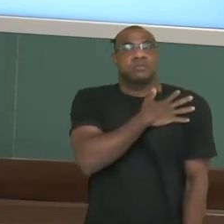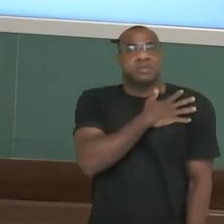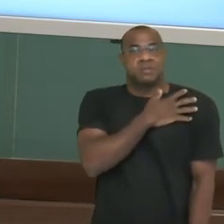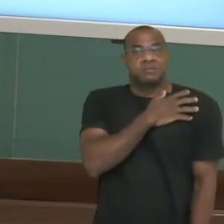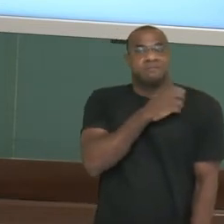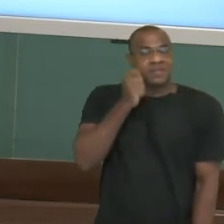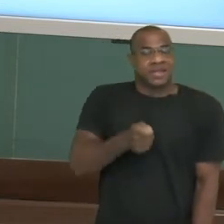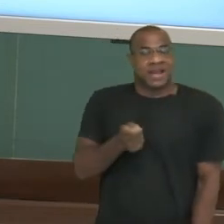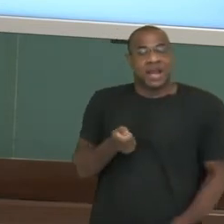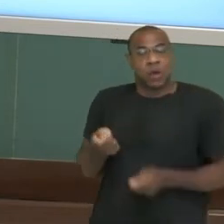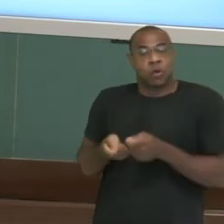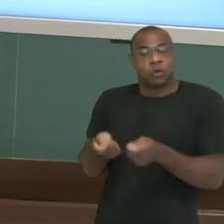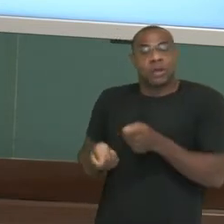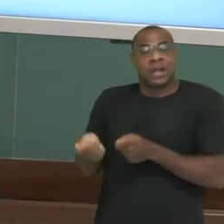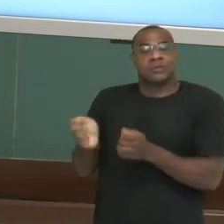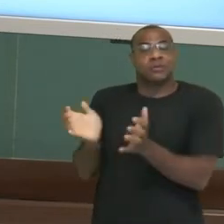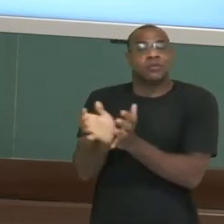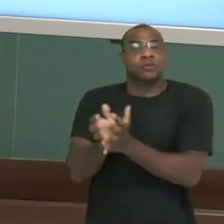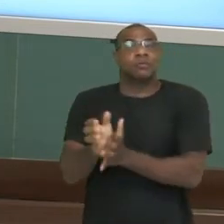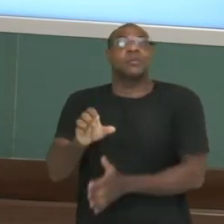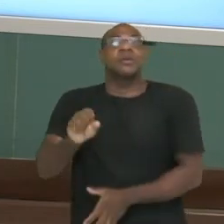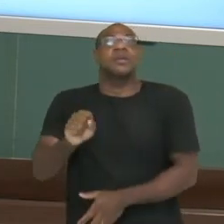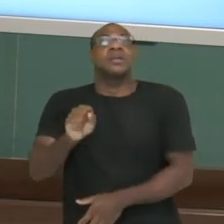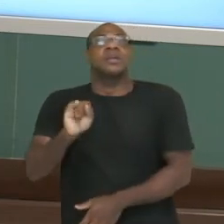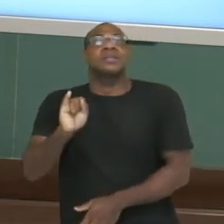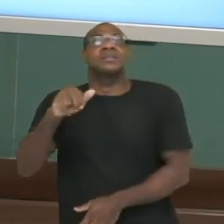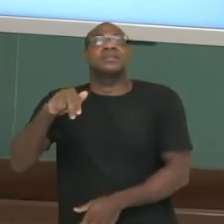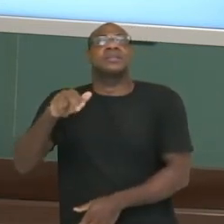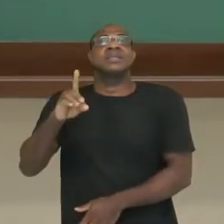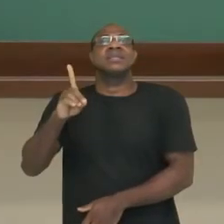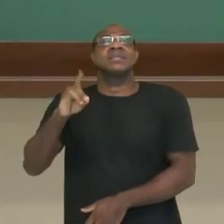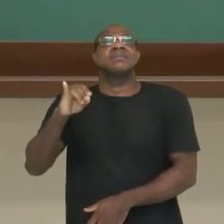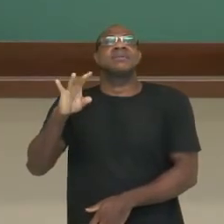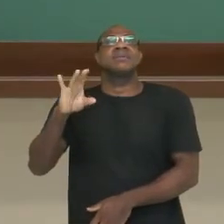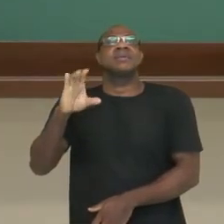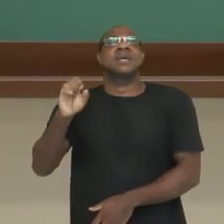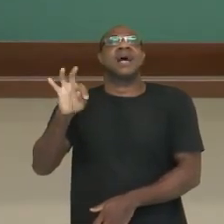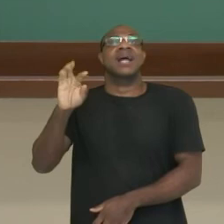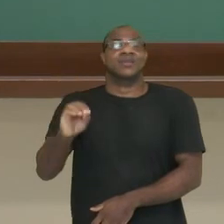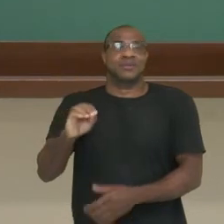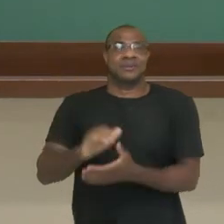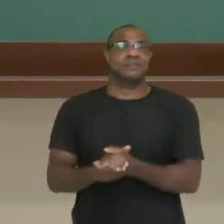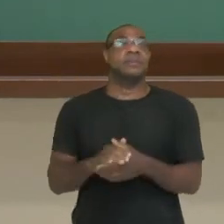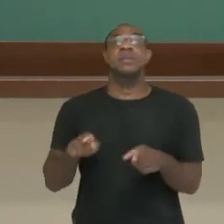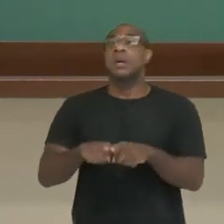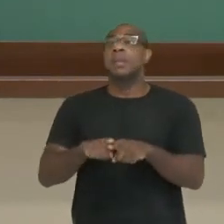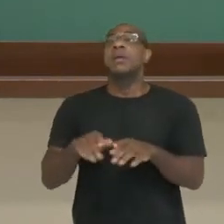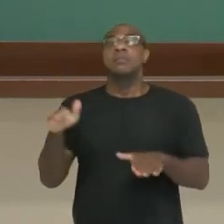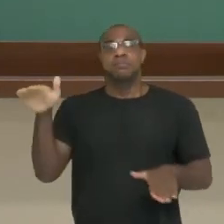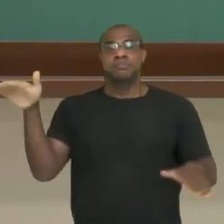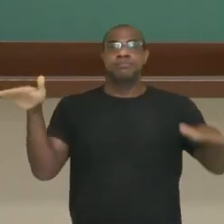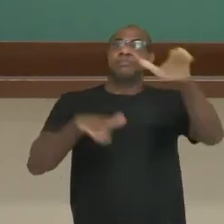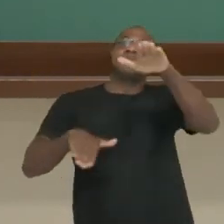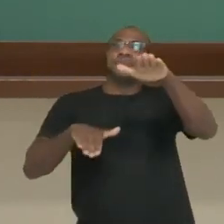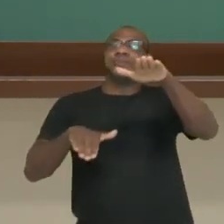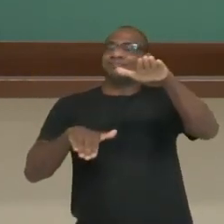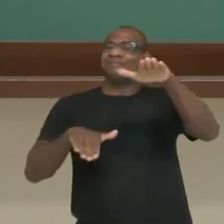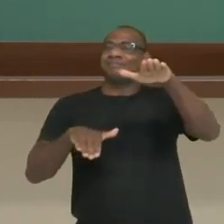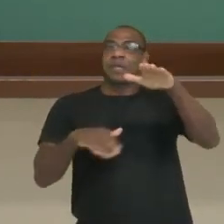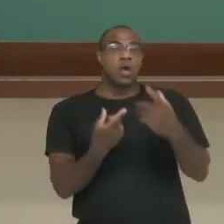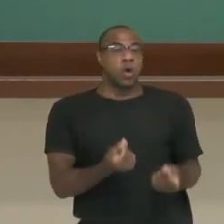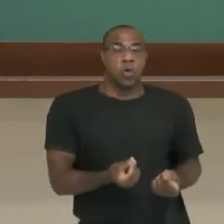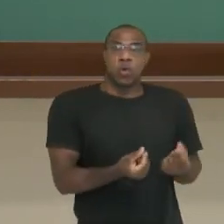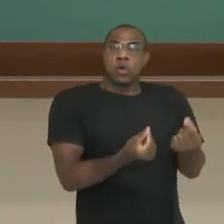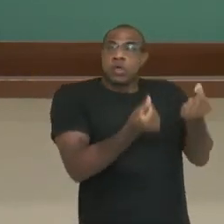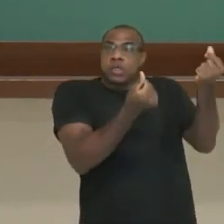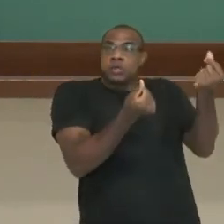grande concentração de renda, o que gerou um aumento da pobreza, ou seja, um aumento da desigualdade social. Enquanto a